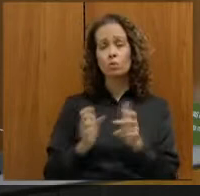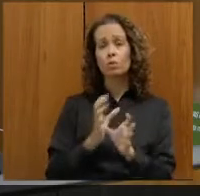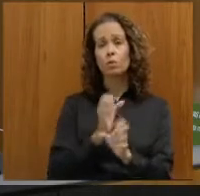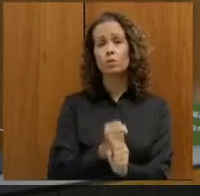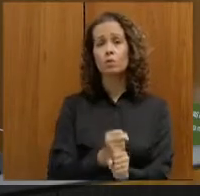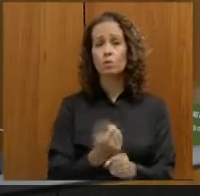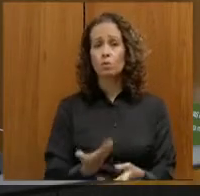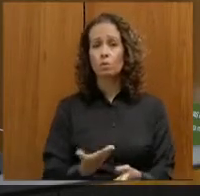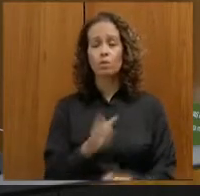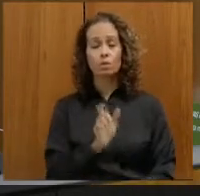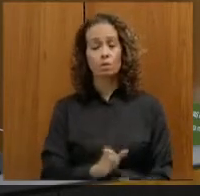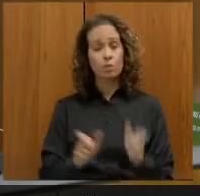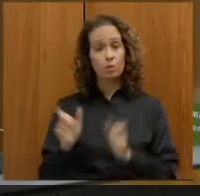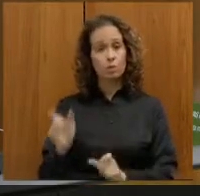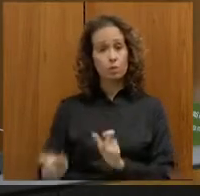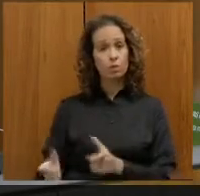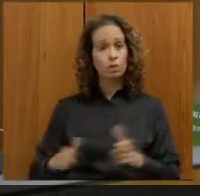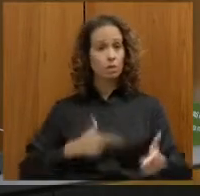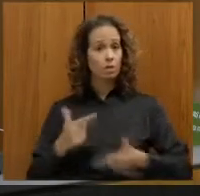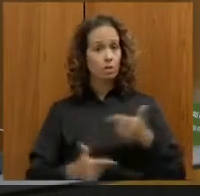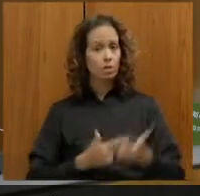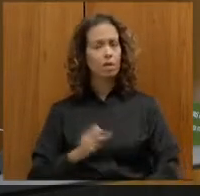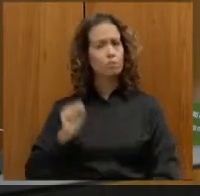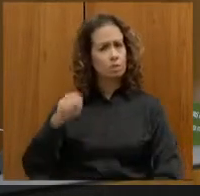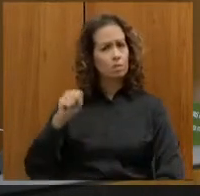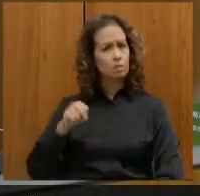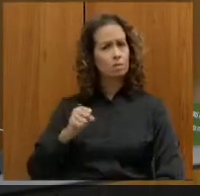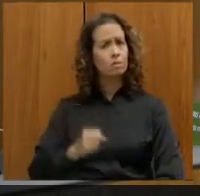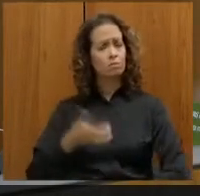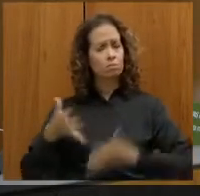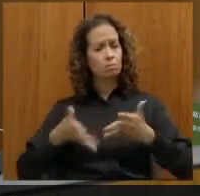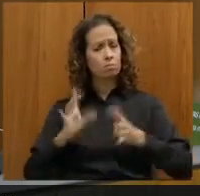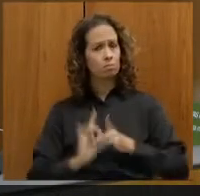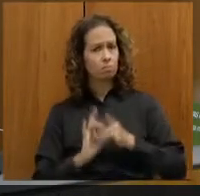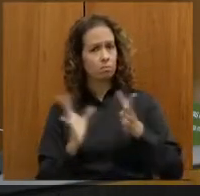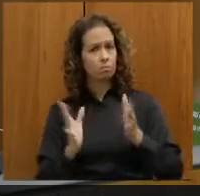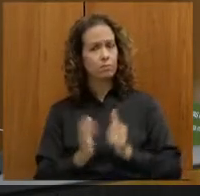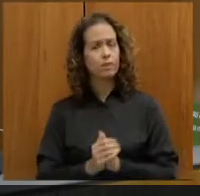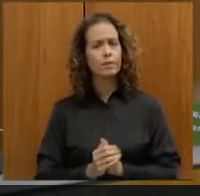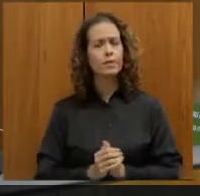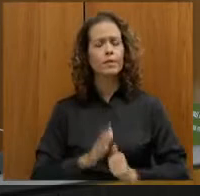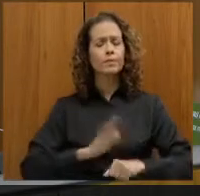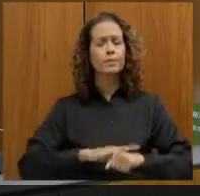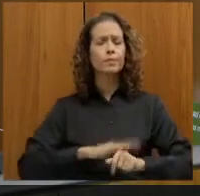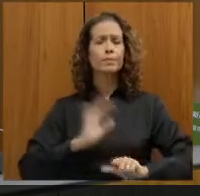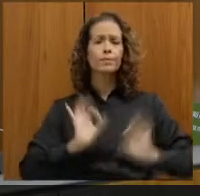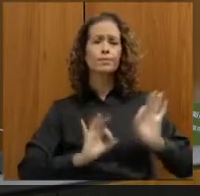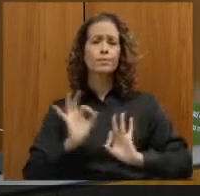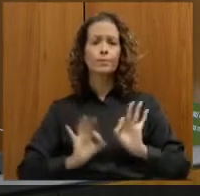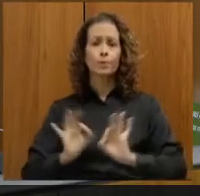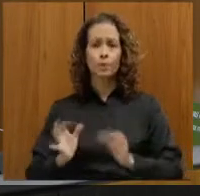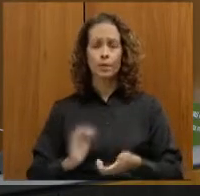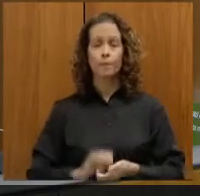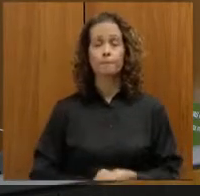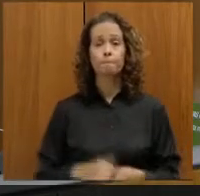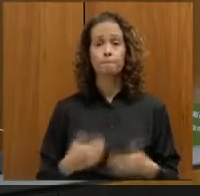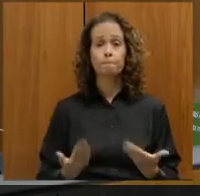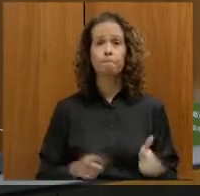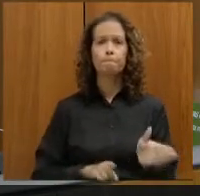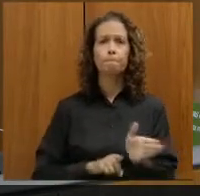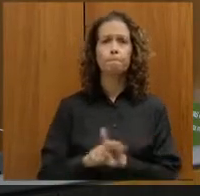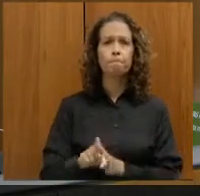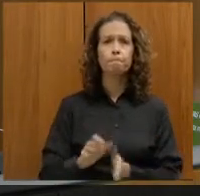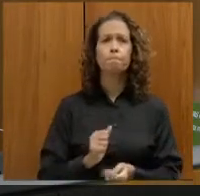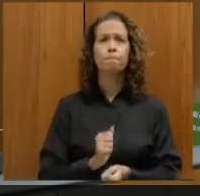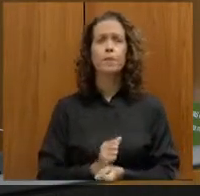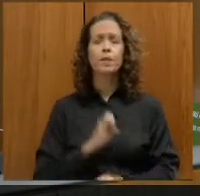também os servidores serão ouvidos se nesse processo na elaboração do plano é com relação ao sua perguntou a isenção